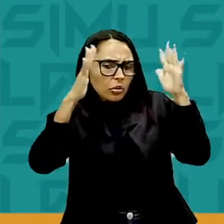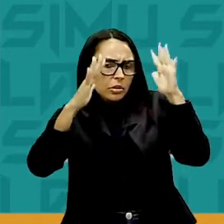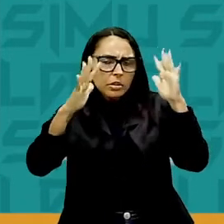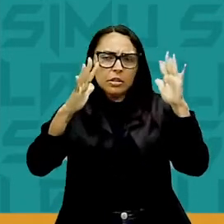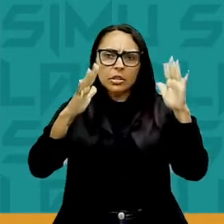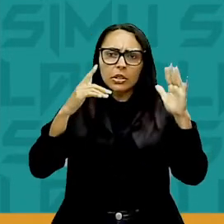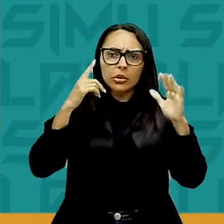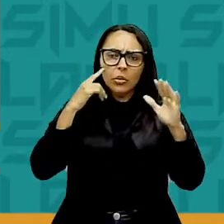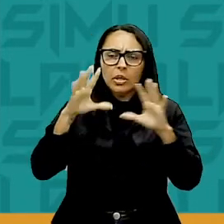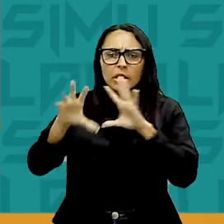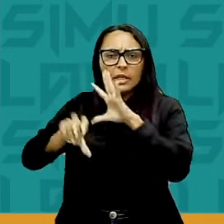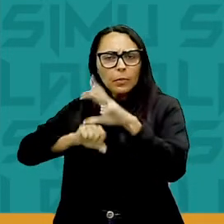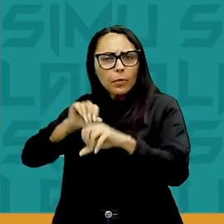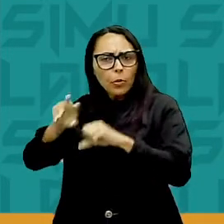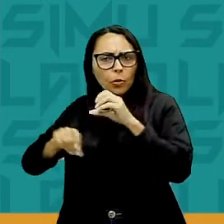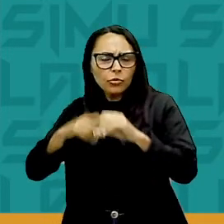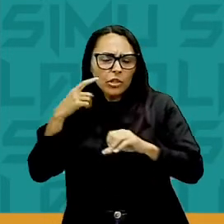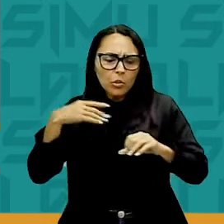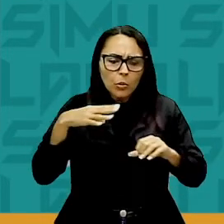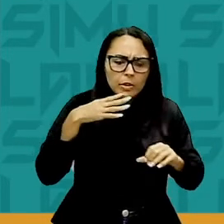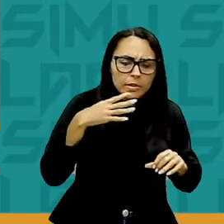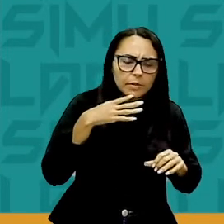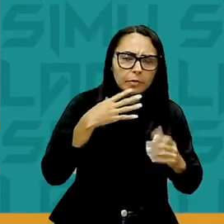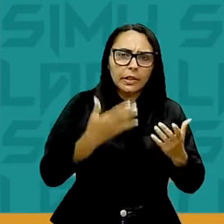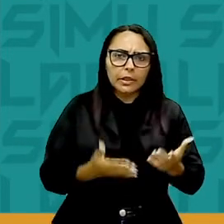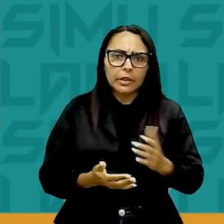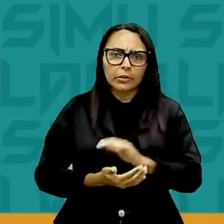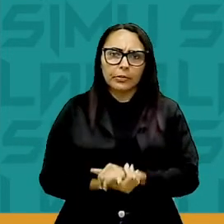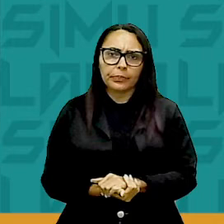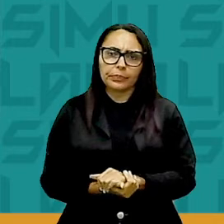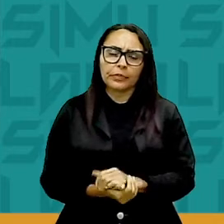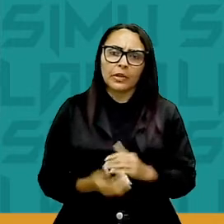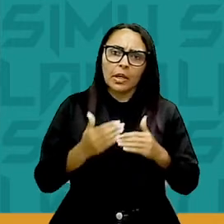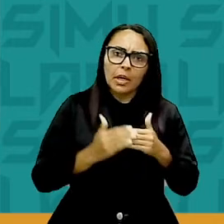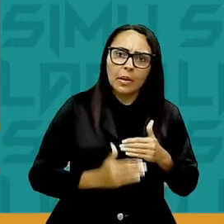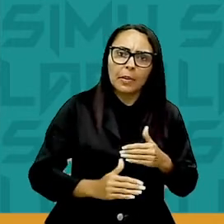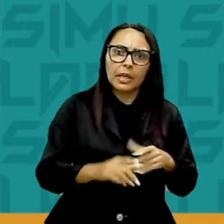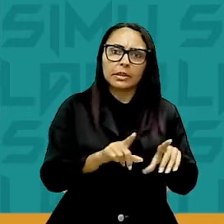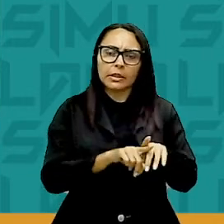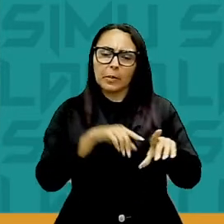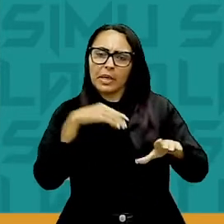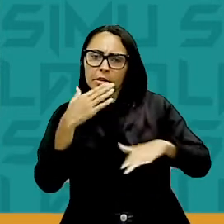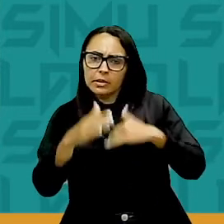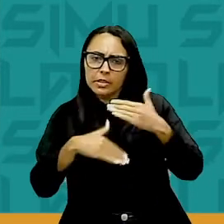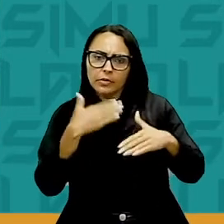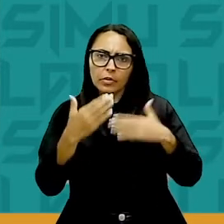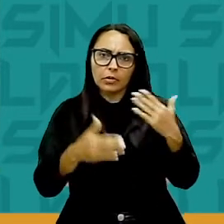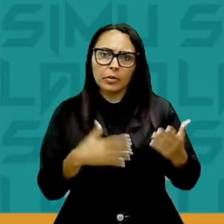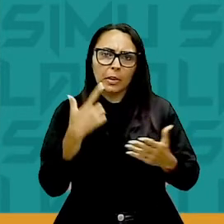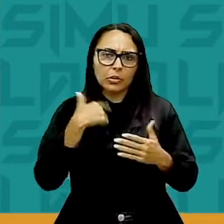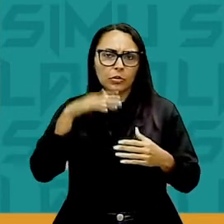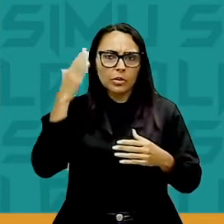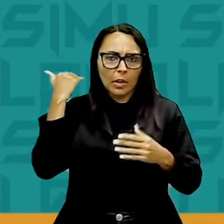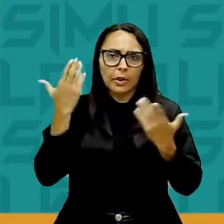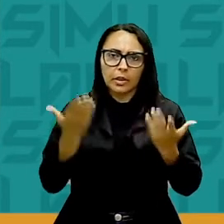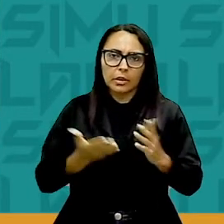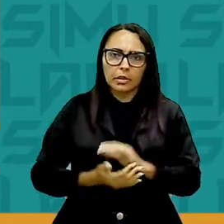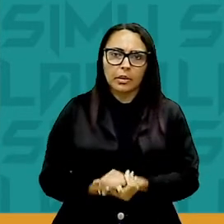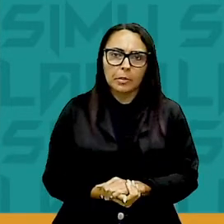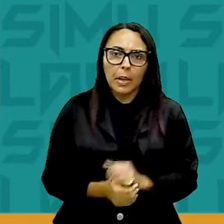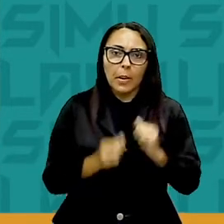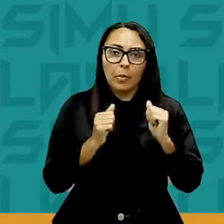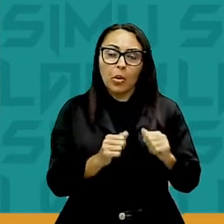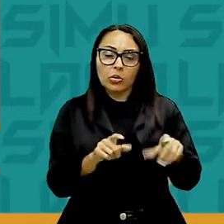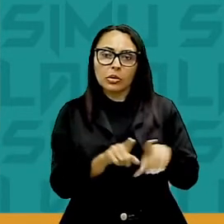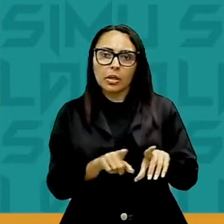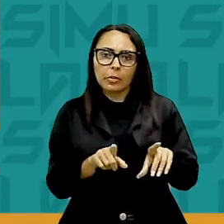partir de busca de conhecimento, a partir de desenvolvimento desse saber, mas posso